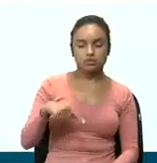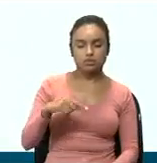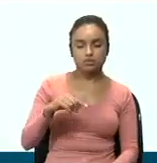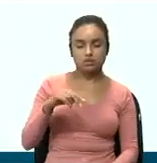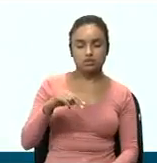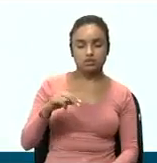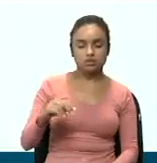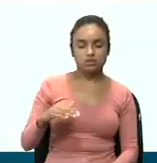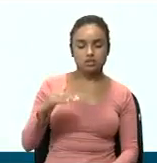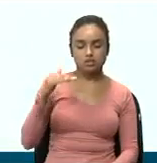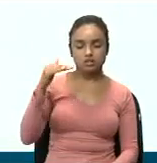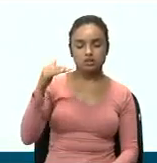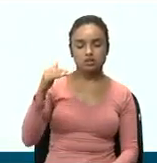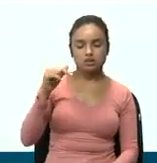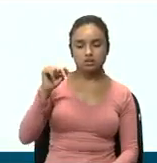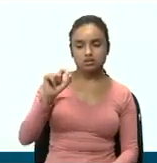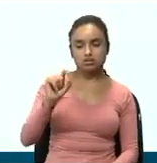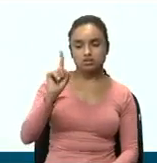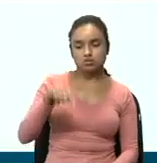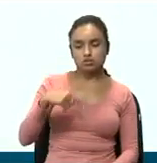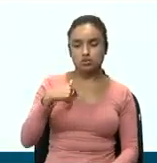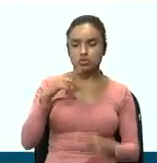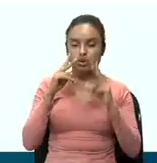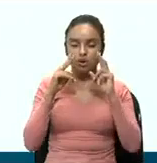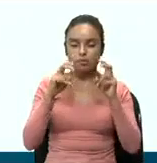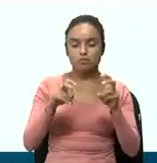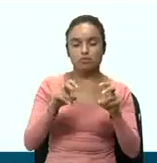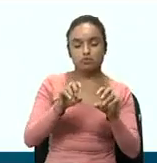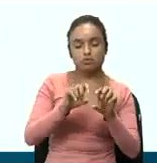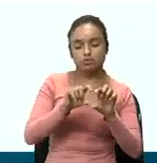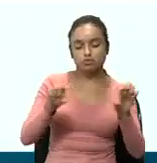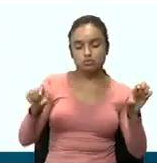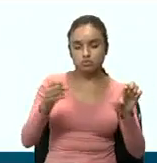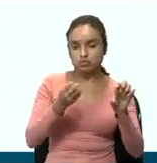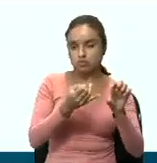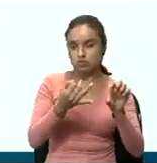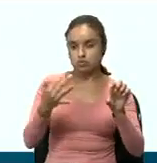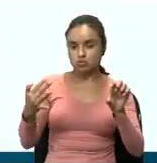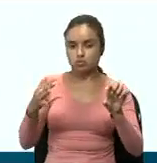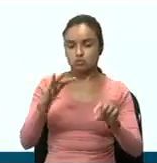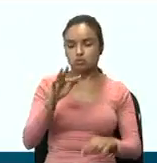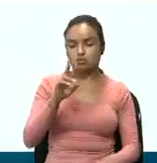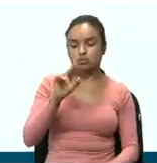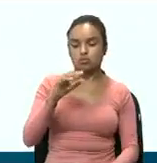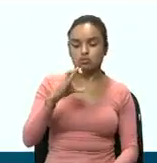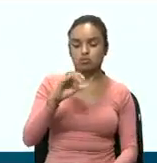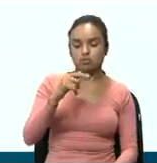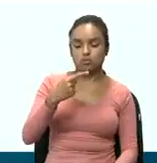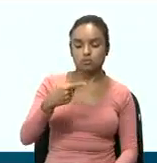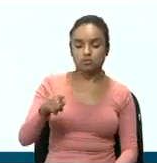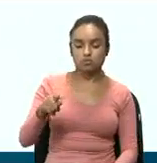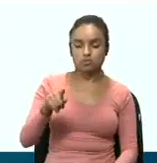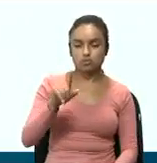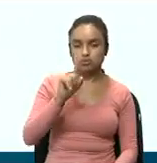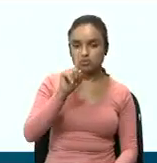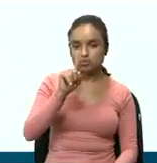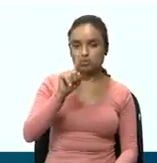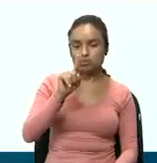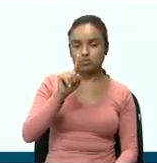para a função, quando eu olho 1 sobre 2n mais 1 e olho para 1 sobre